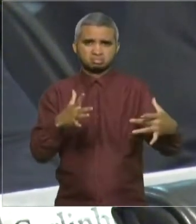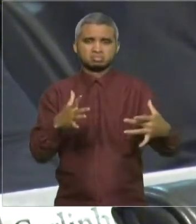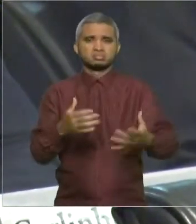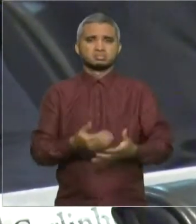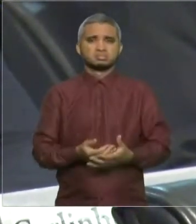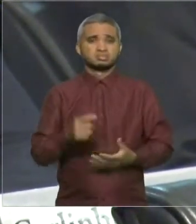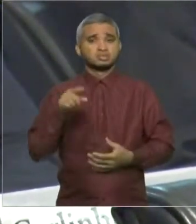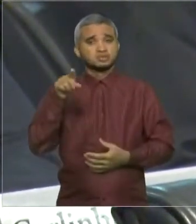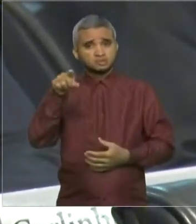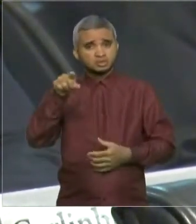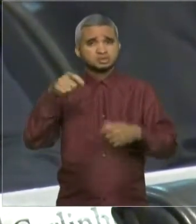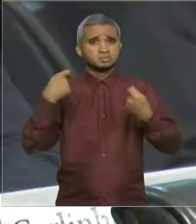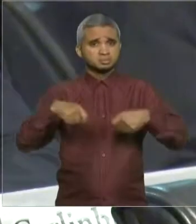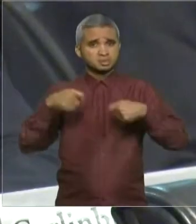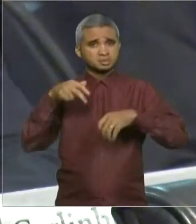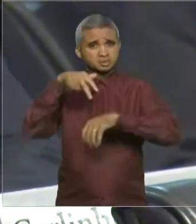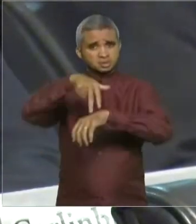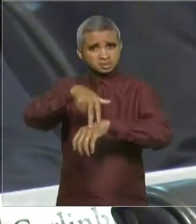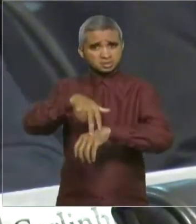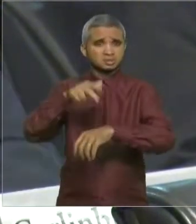essa tribuna, porque lhe cai muito bem.